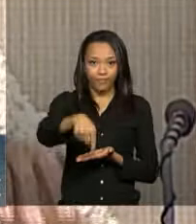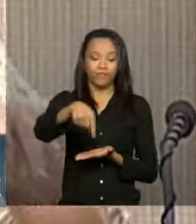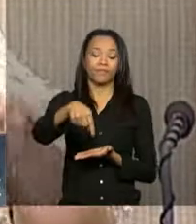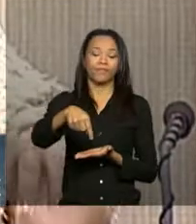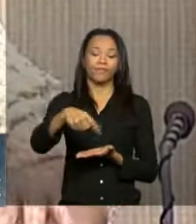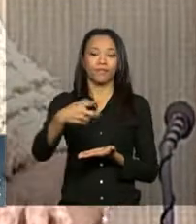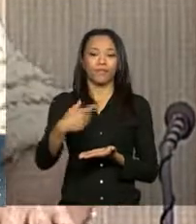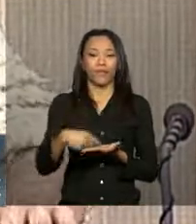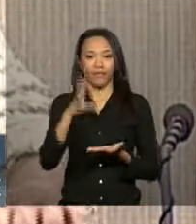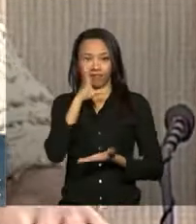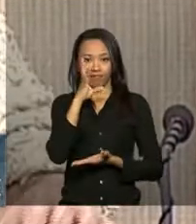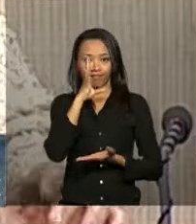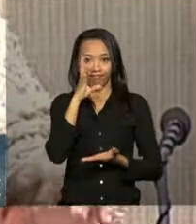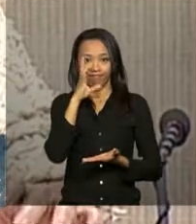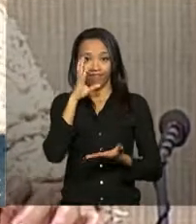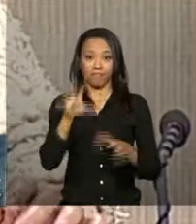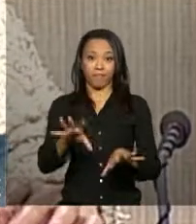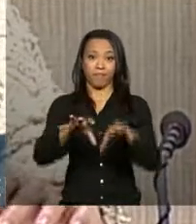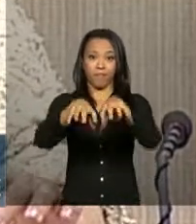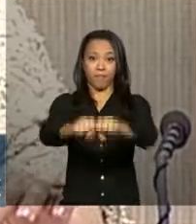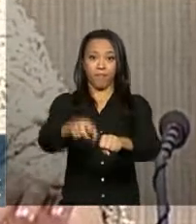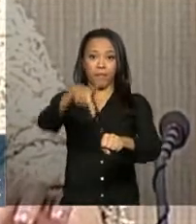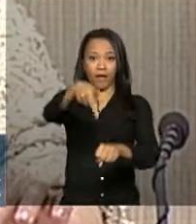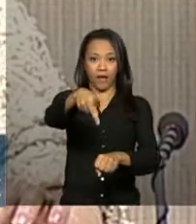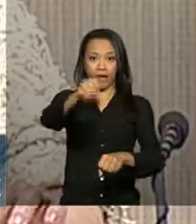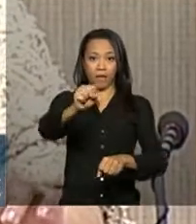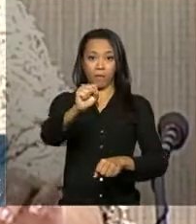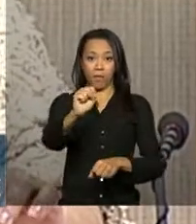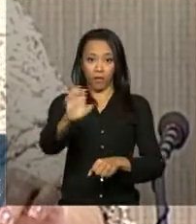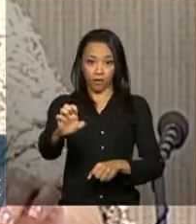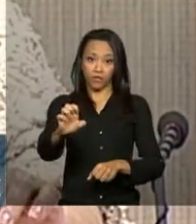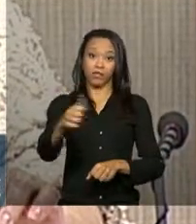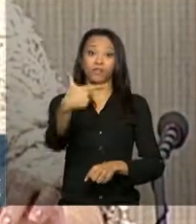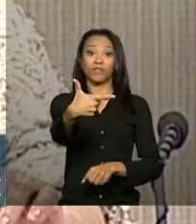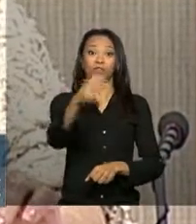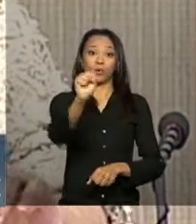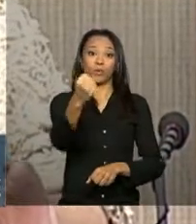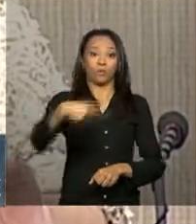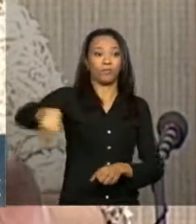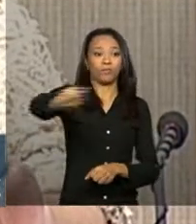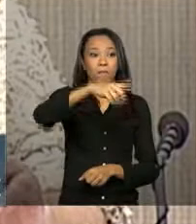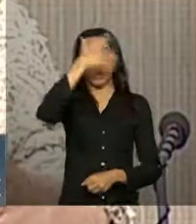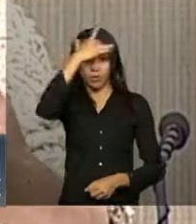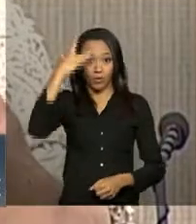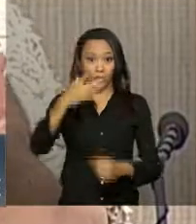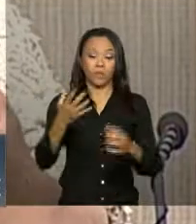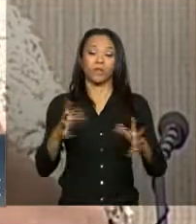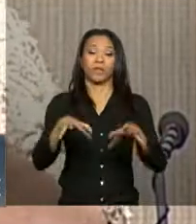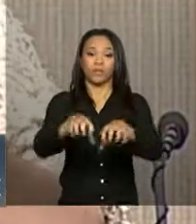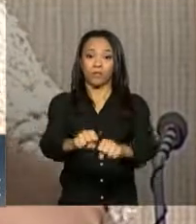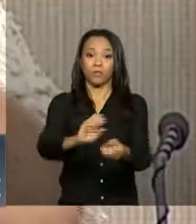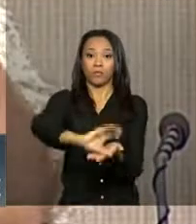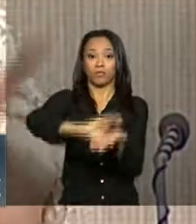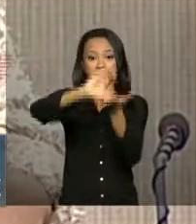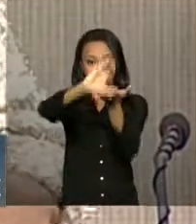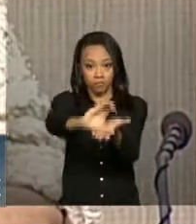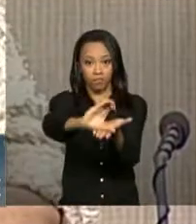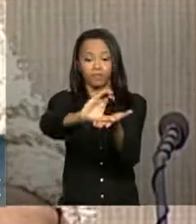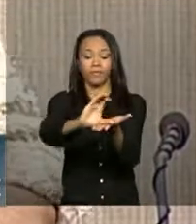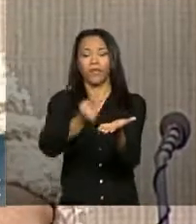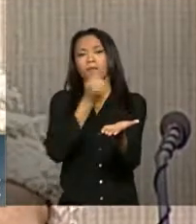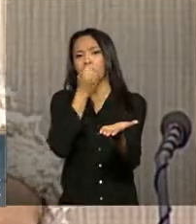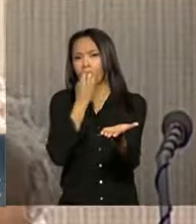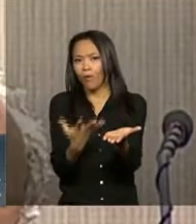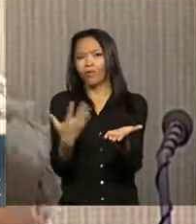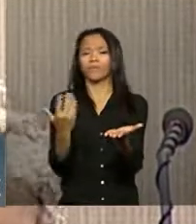posse dos conselheiros 28 conselheiros desta vez uma posse conjunta para nós é um orgulho muito grande poder estar junto com a